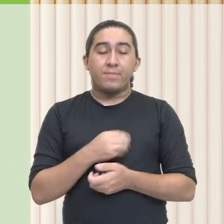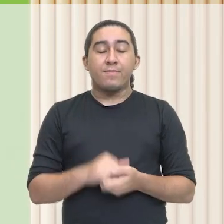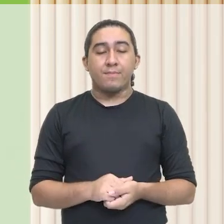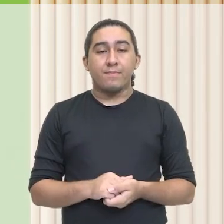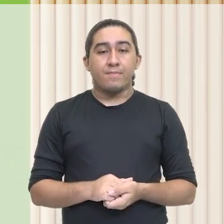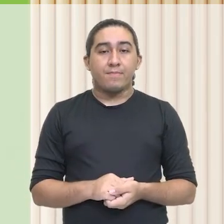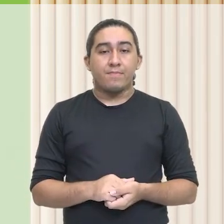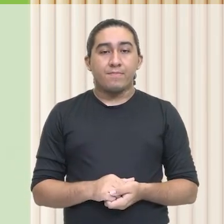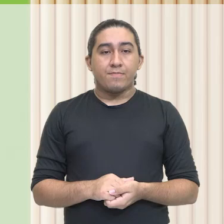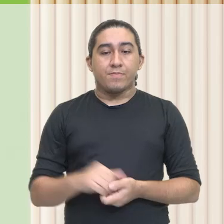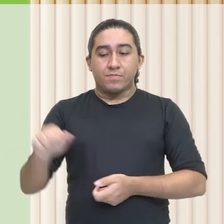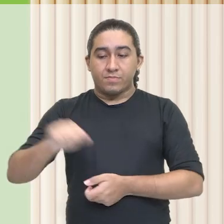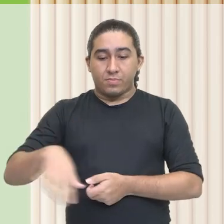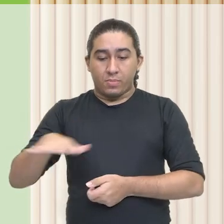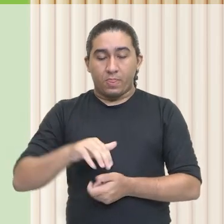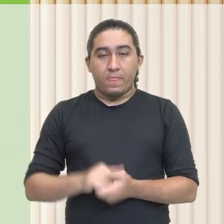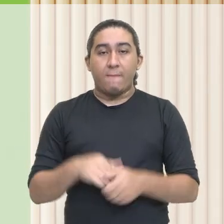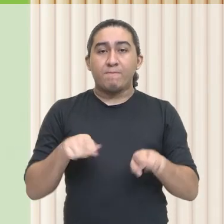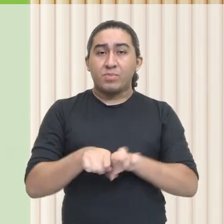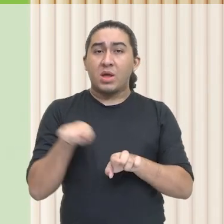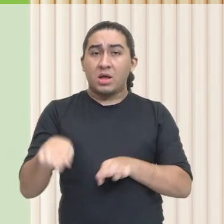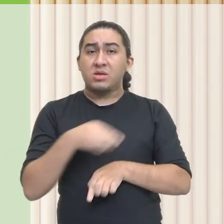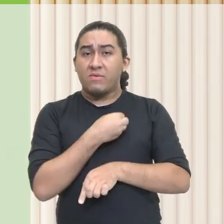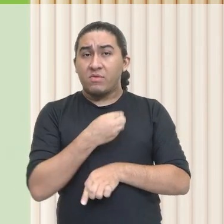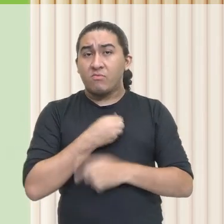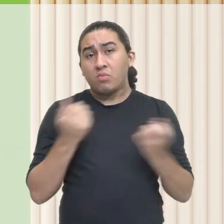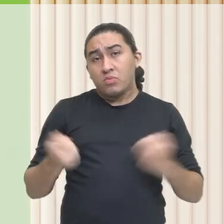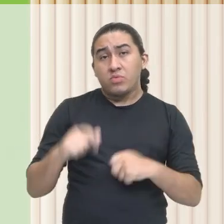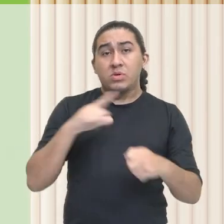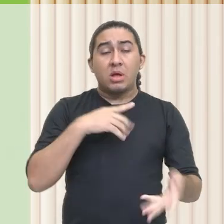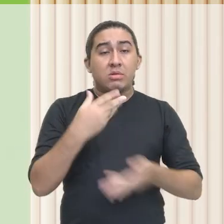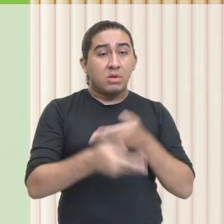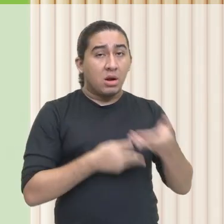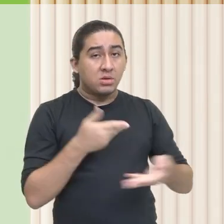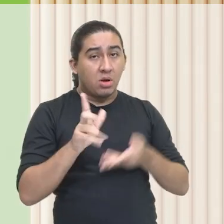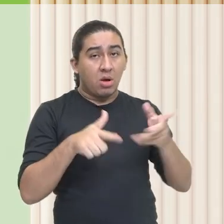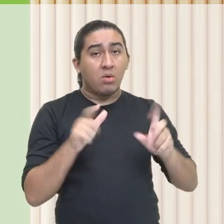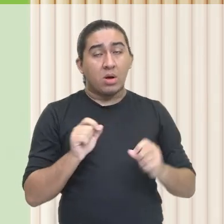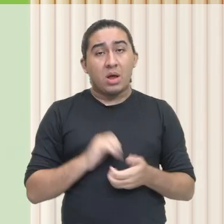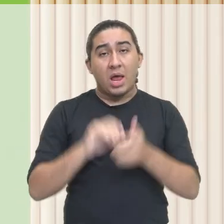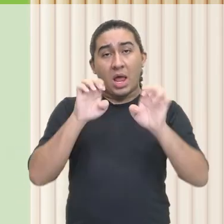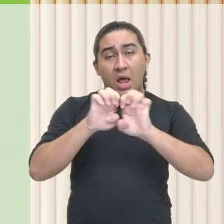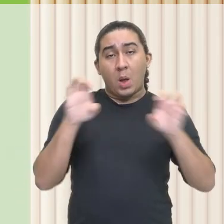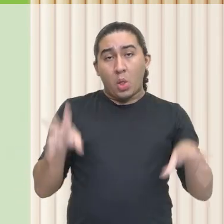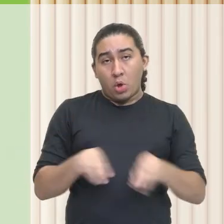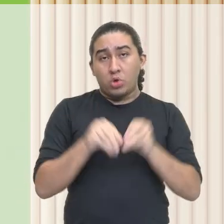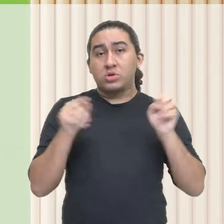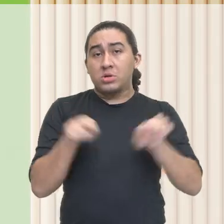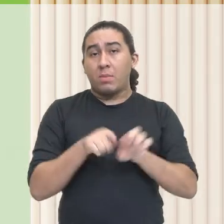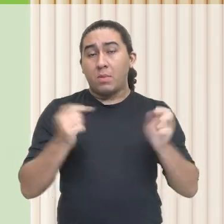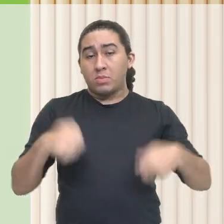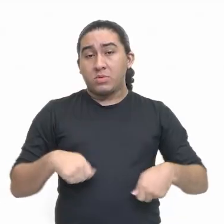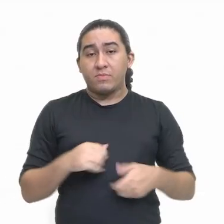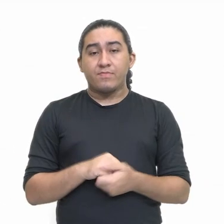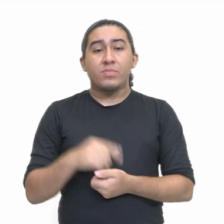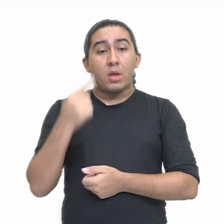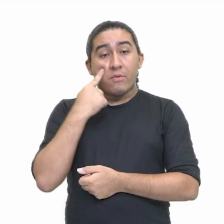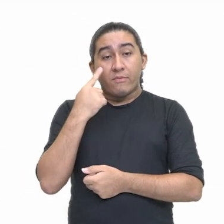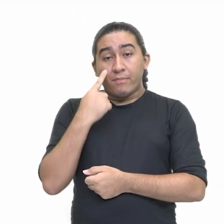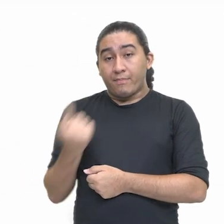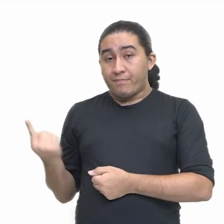e esses seres vivos eles fazem interações ecológicas também entre si Vamos ver que as